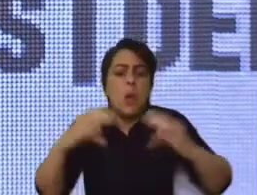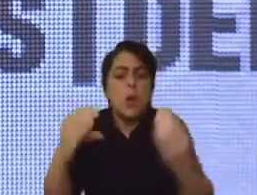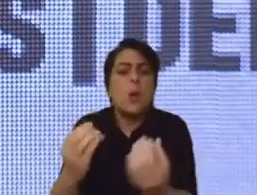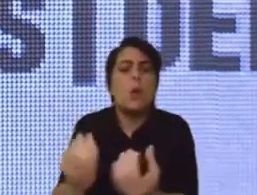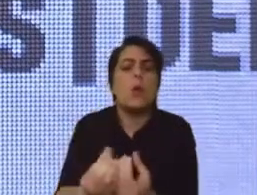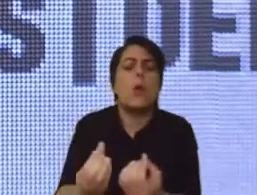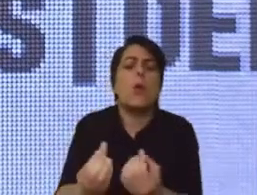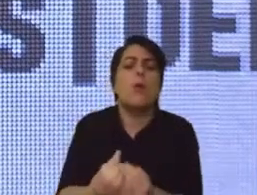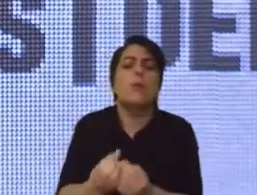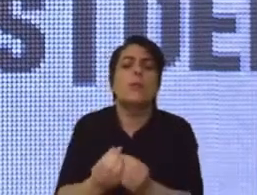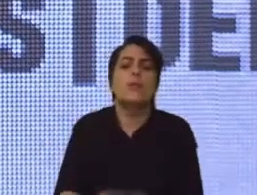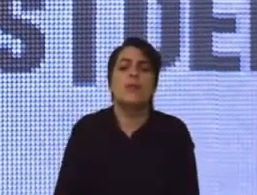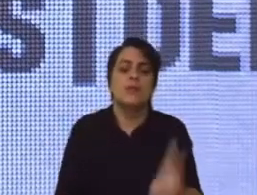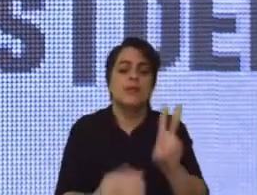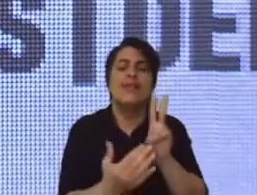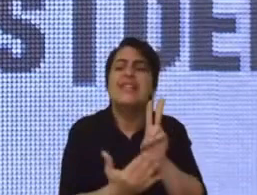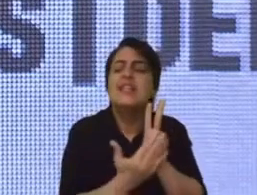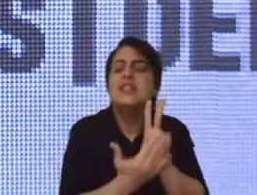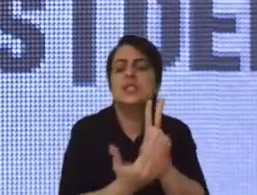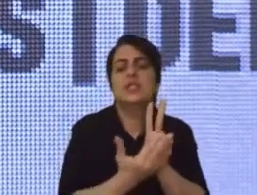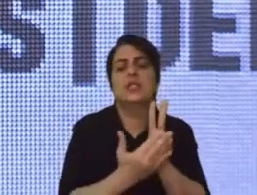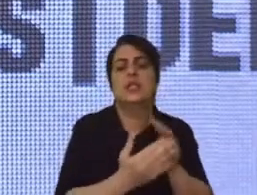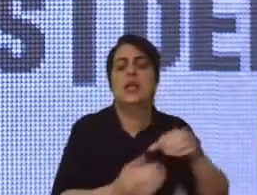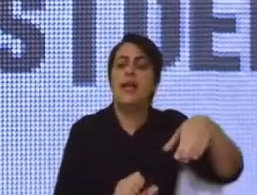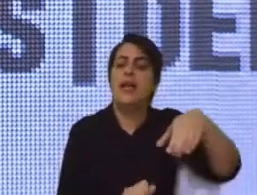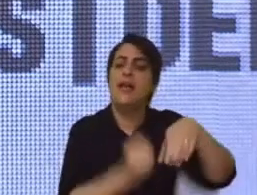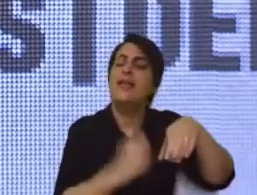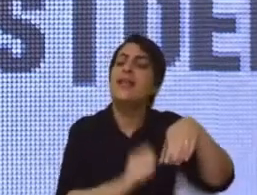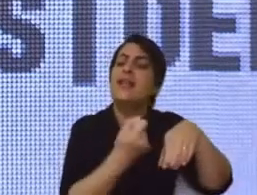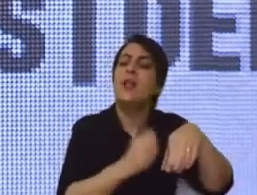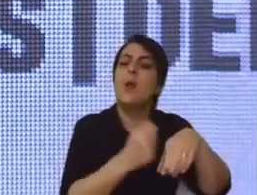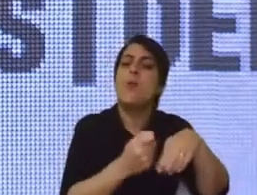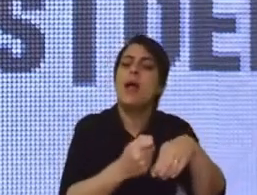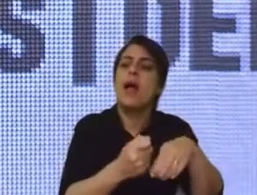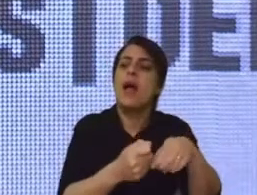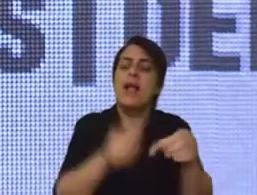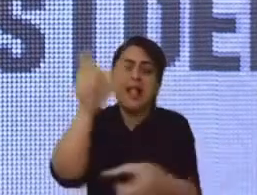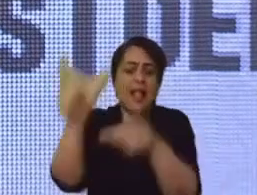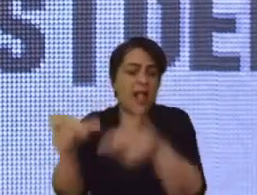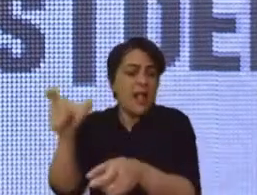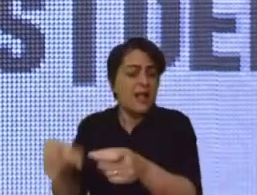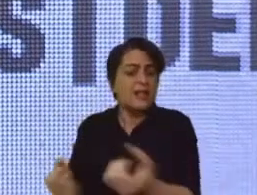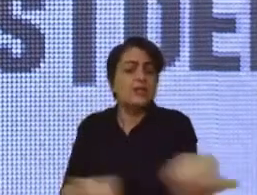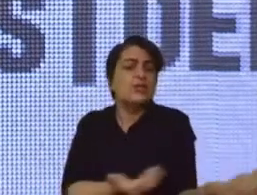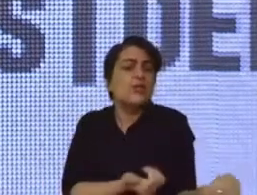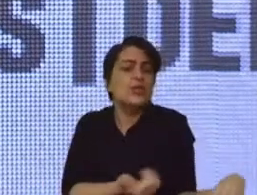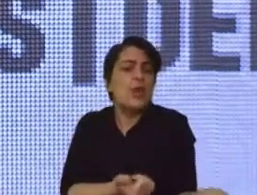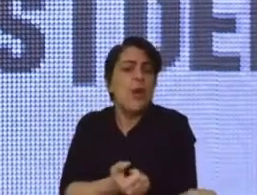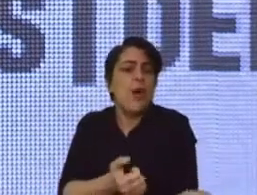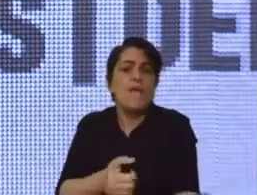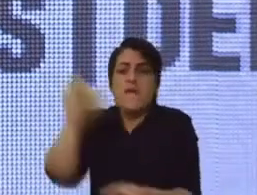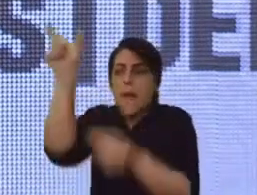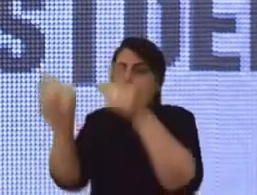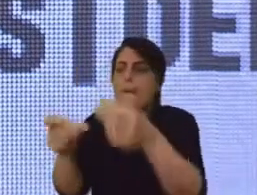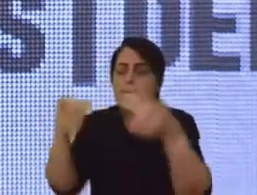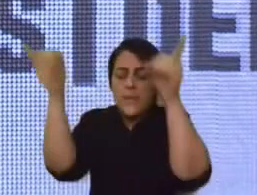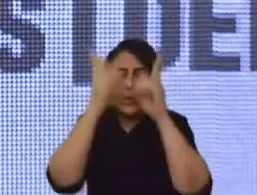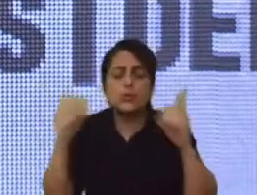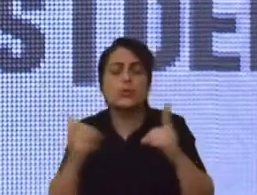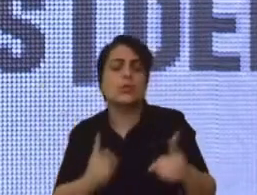e quilombolas, da juventude, das crianças, das pessoas com deficiência, da